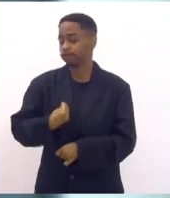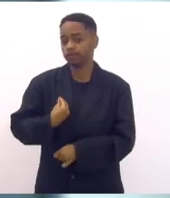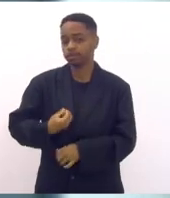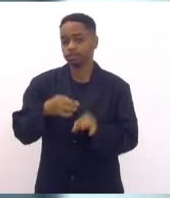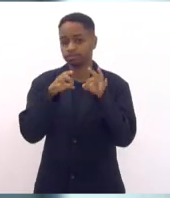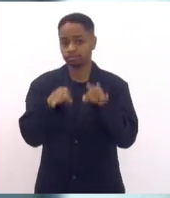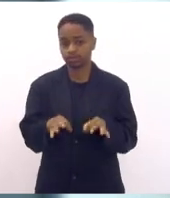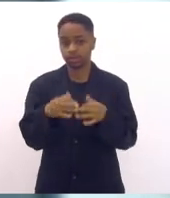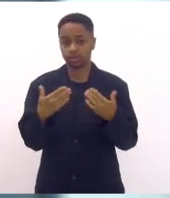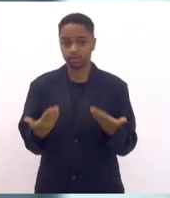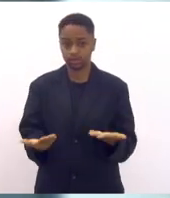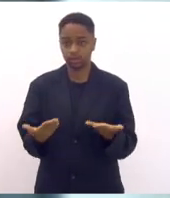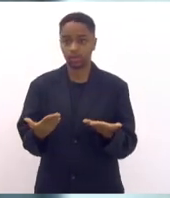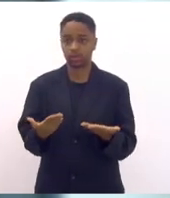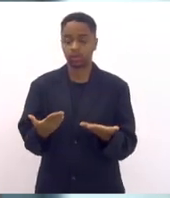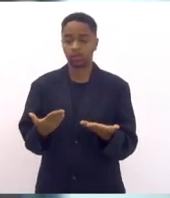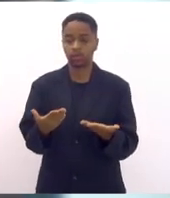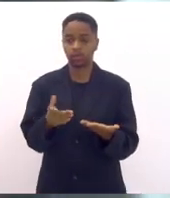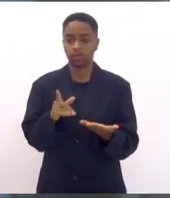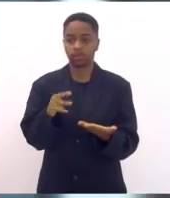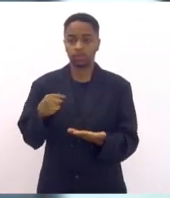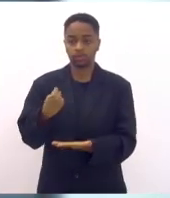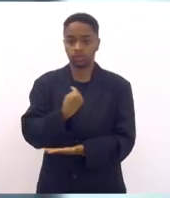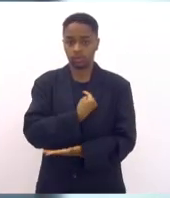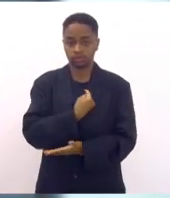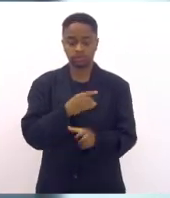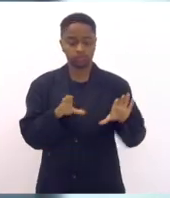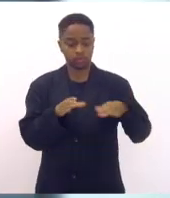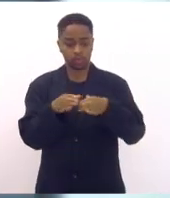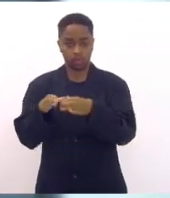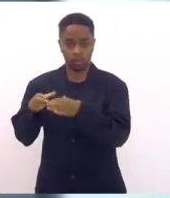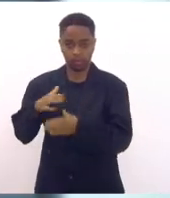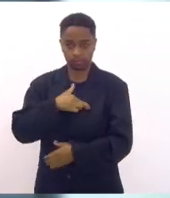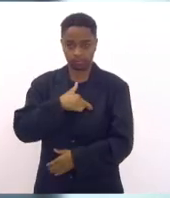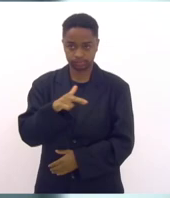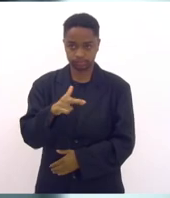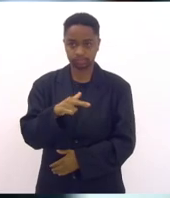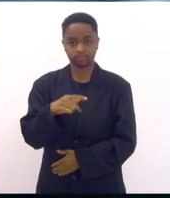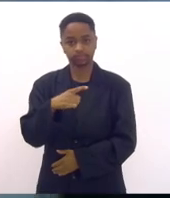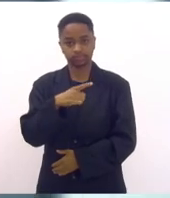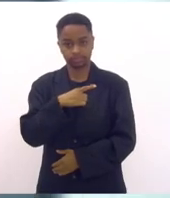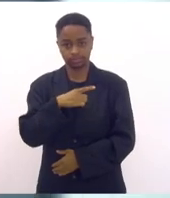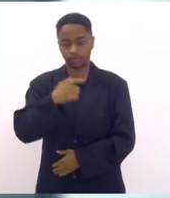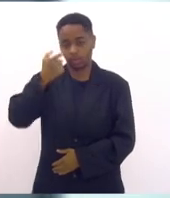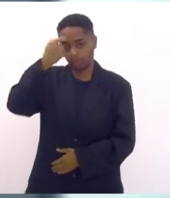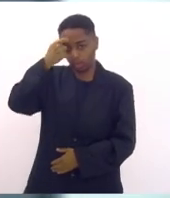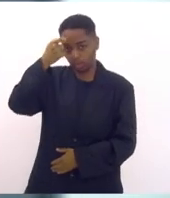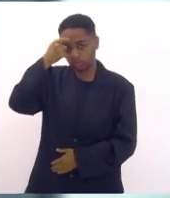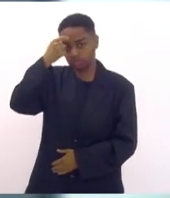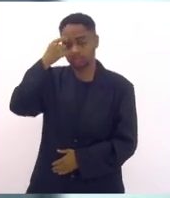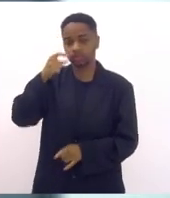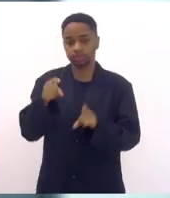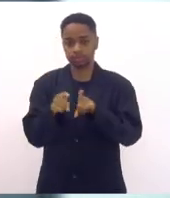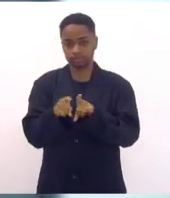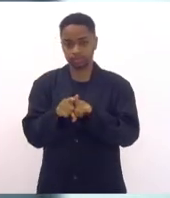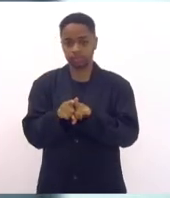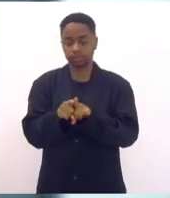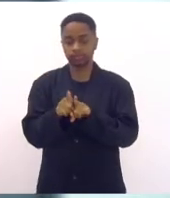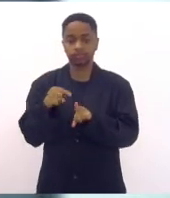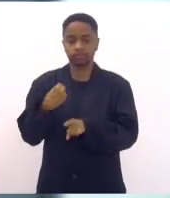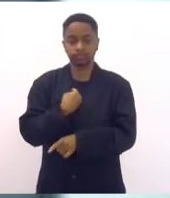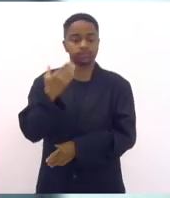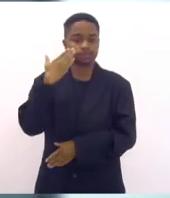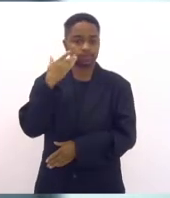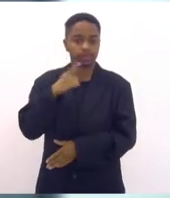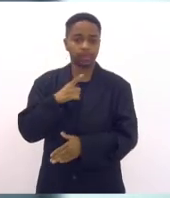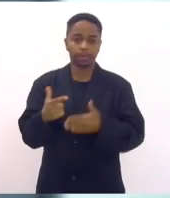Eh é uma forma da gente nós Os Religiosos eh termos essa consciência que temos esse grande papel